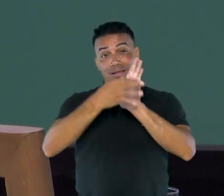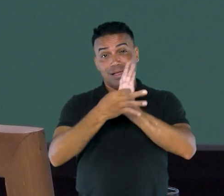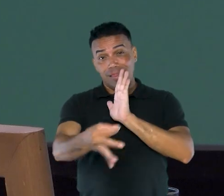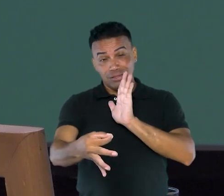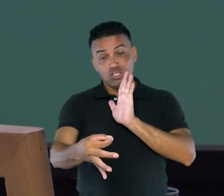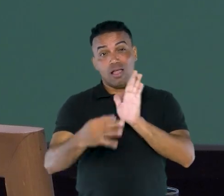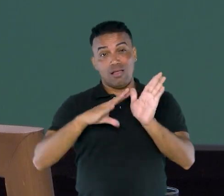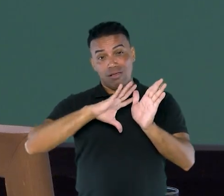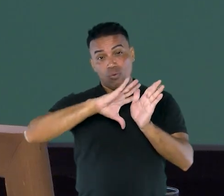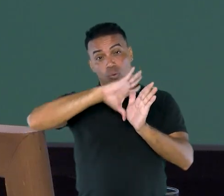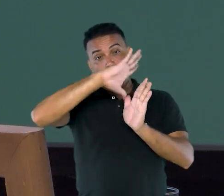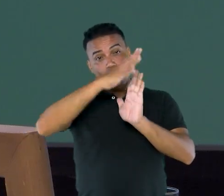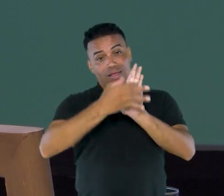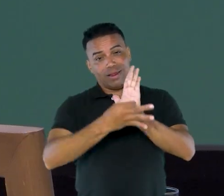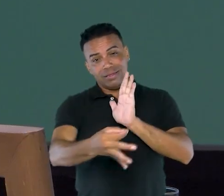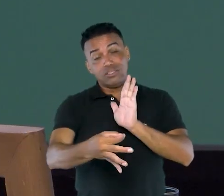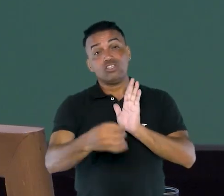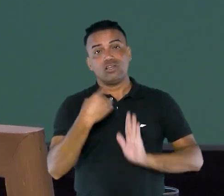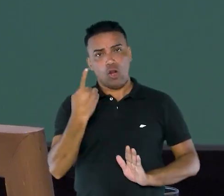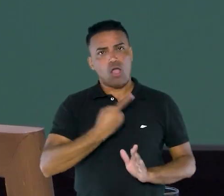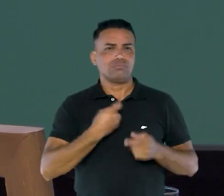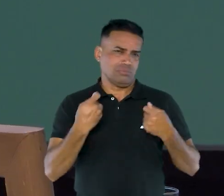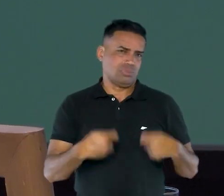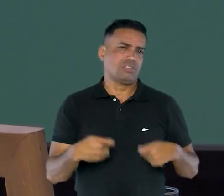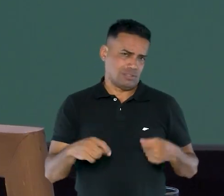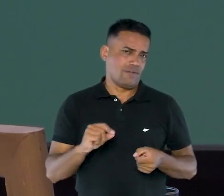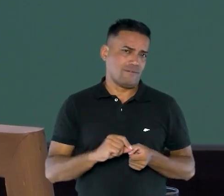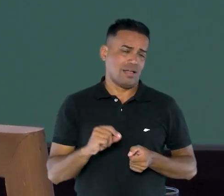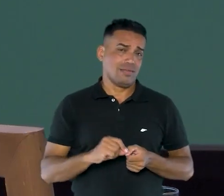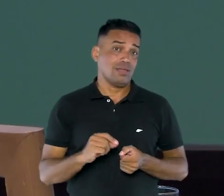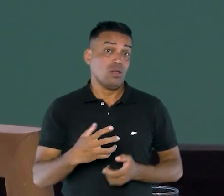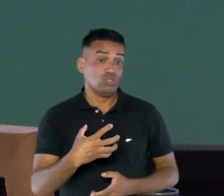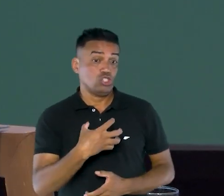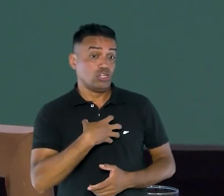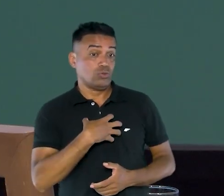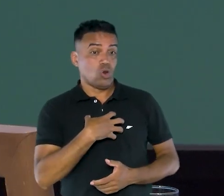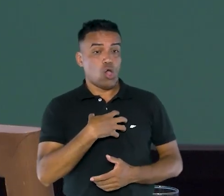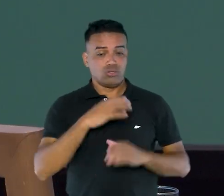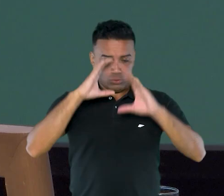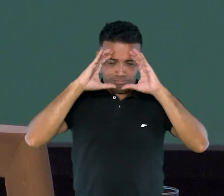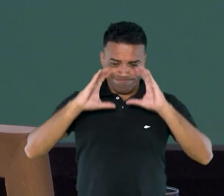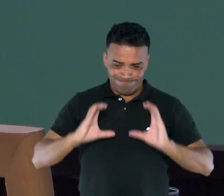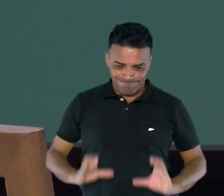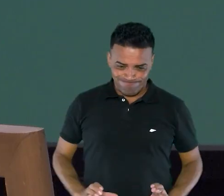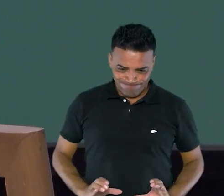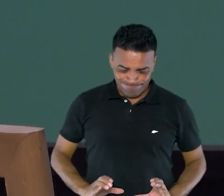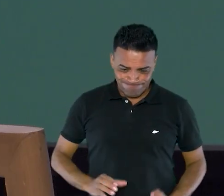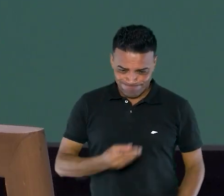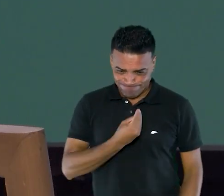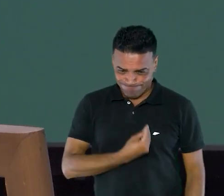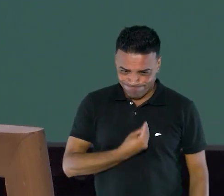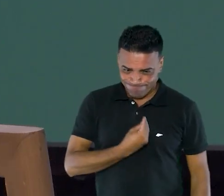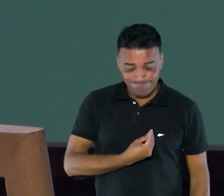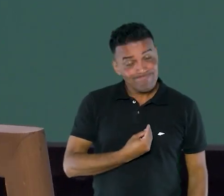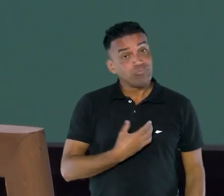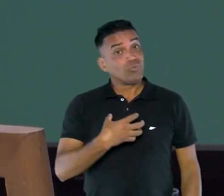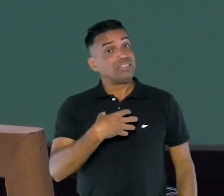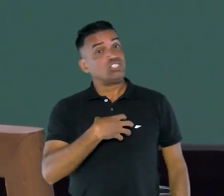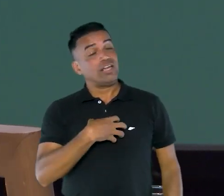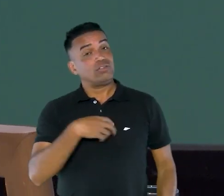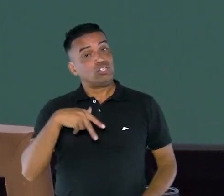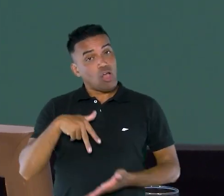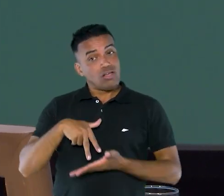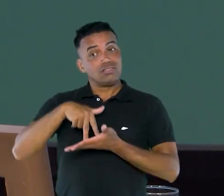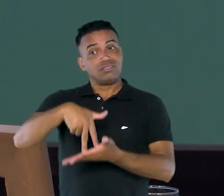crítica e que a gente precisa fazer sobre a nossa forma de vida, a nossa maneira